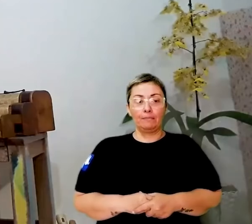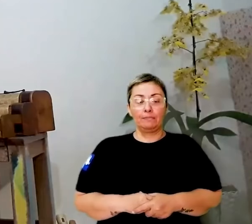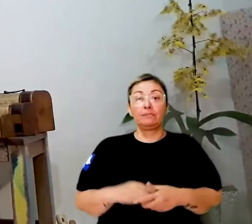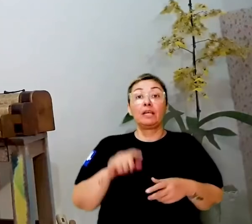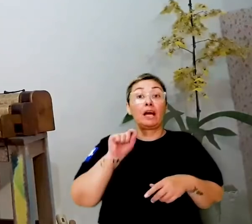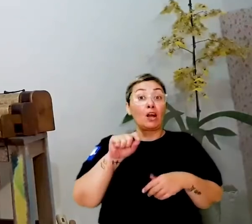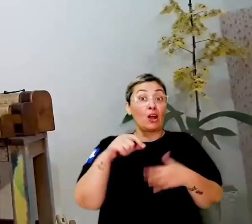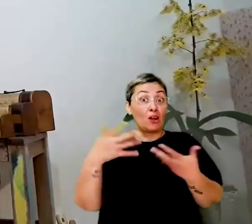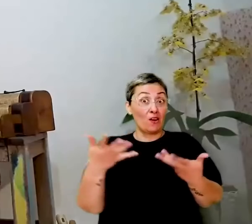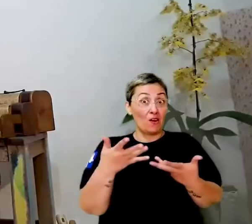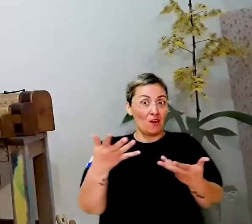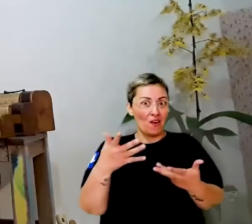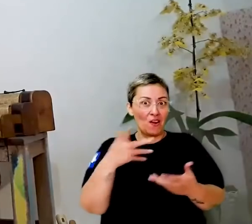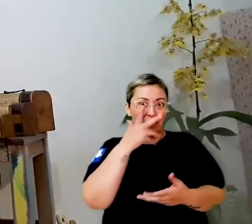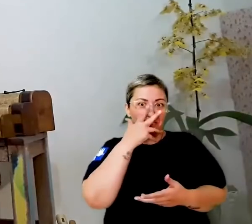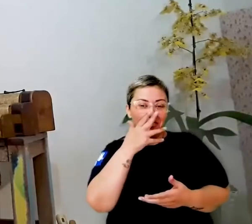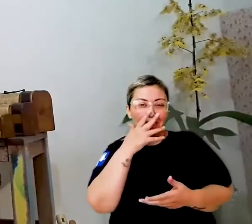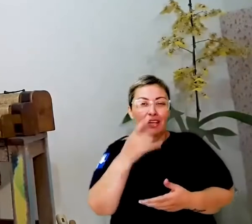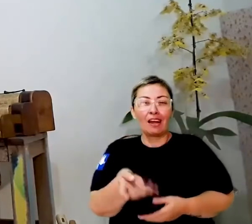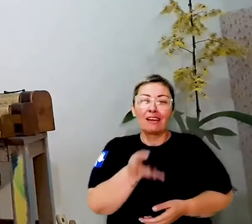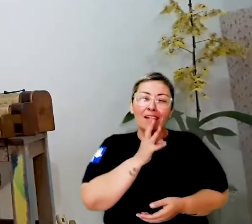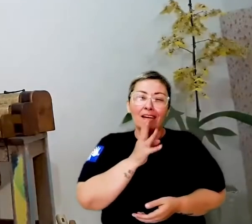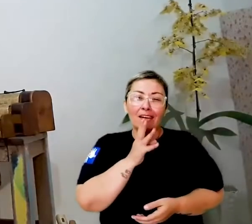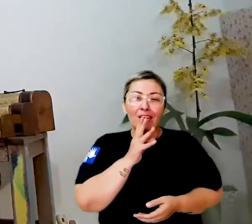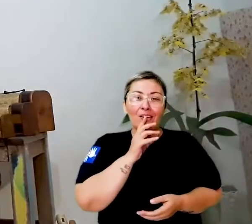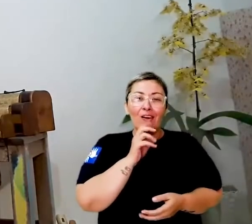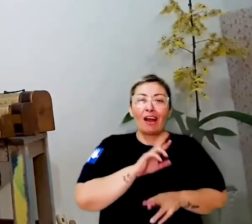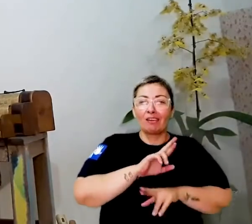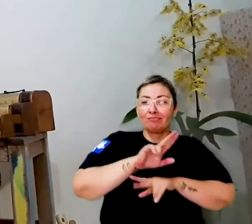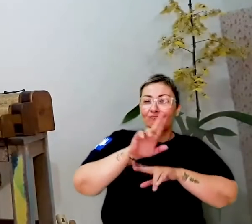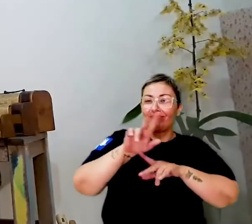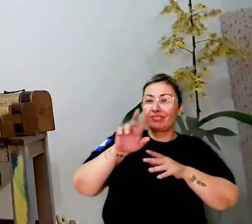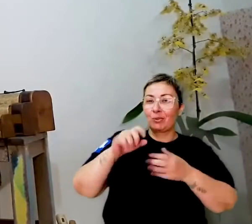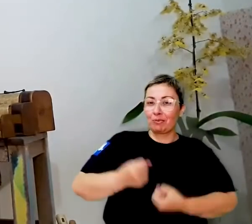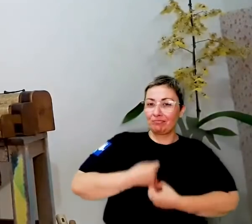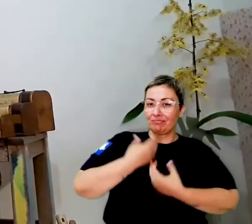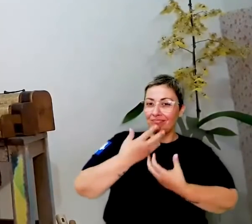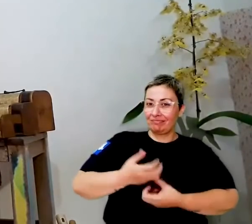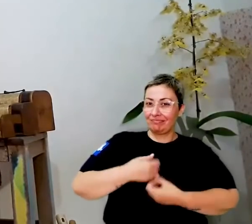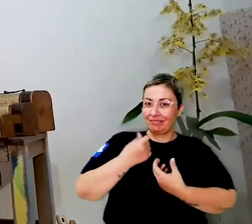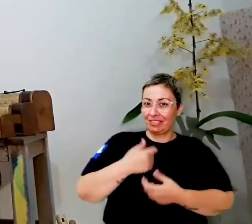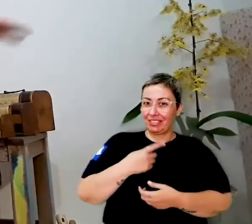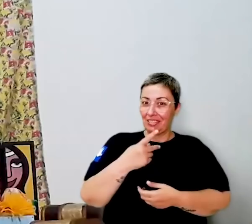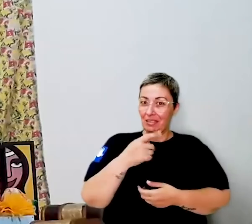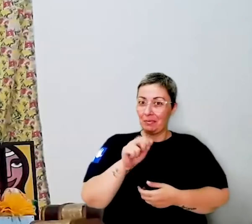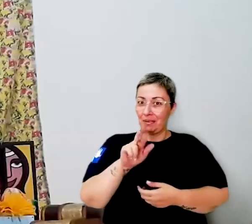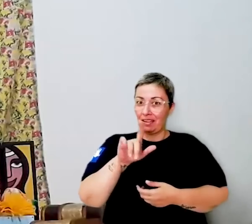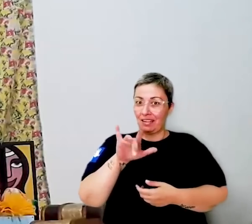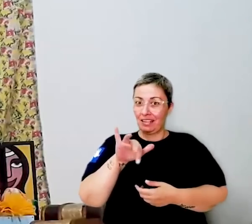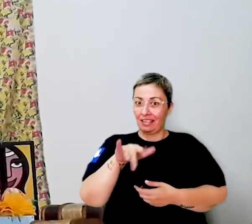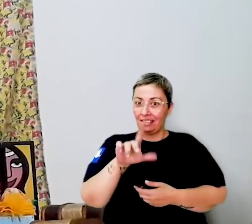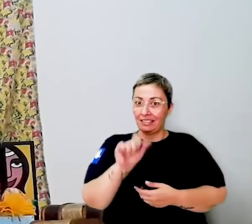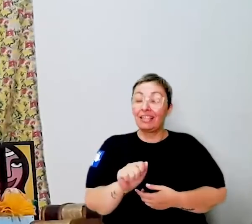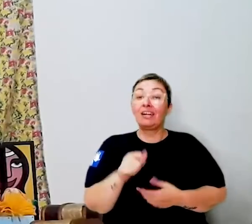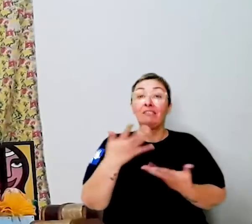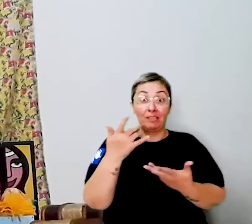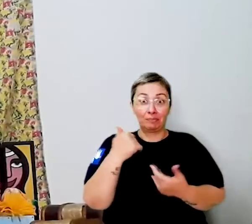Que tal agora conhecermos algumas parlendas? Vamos lá?